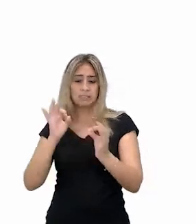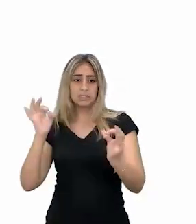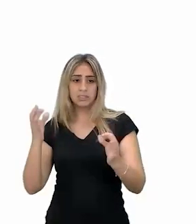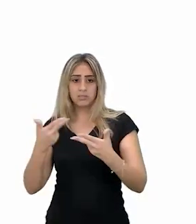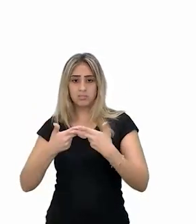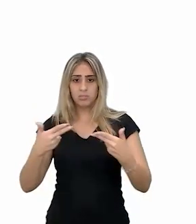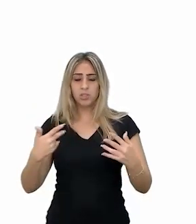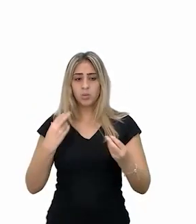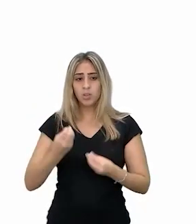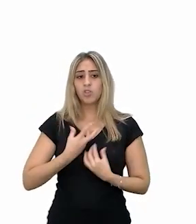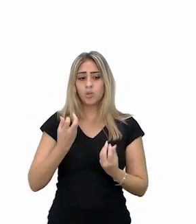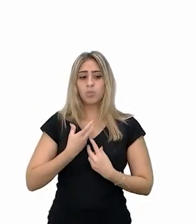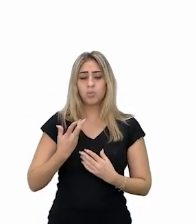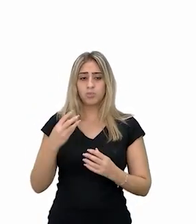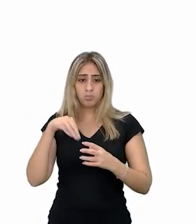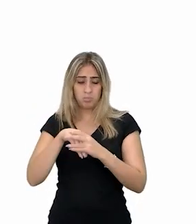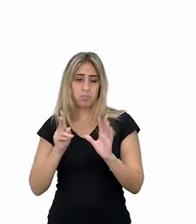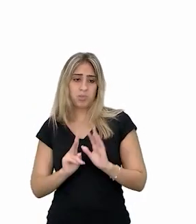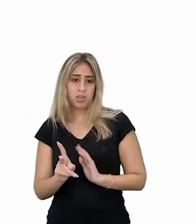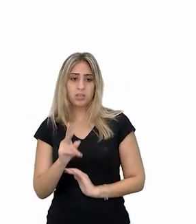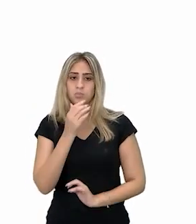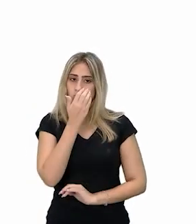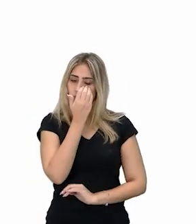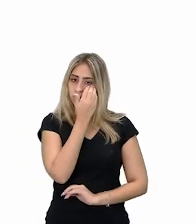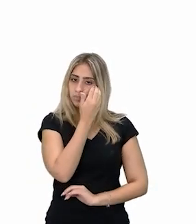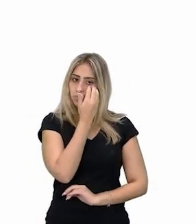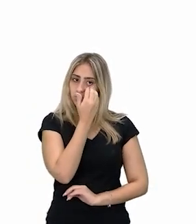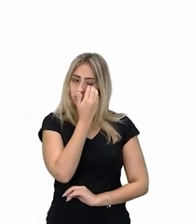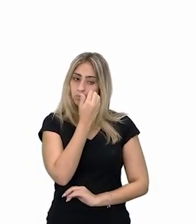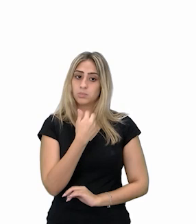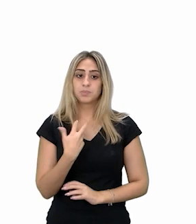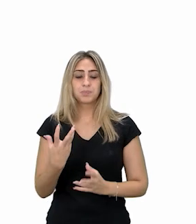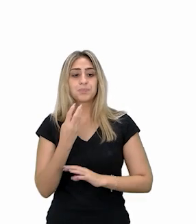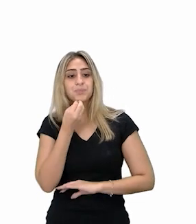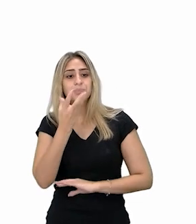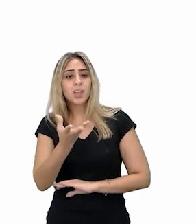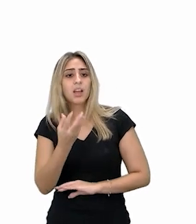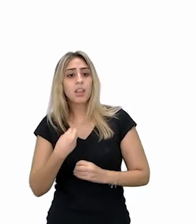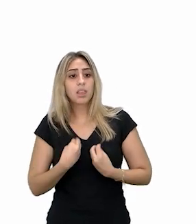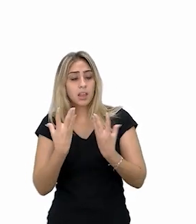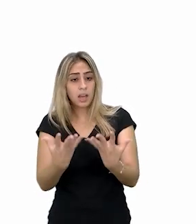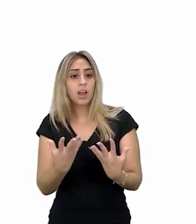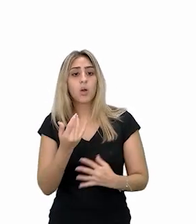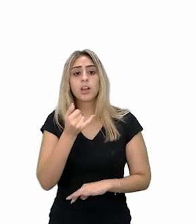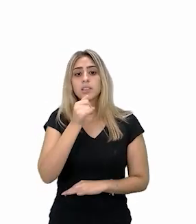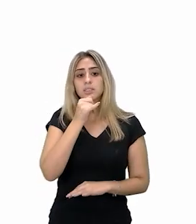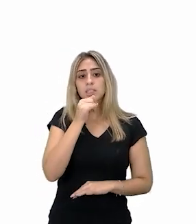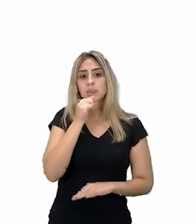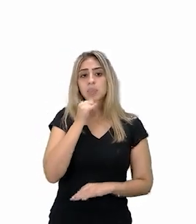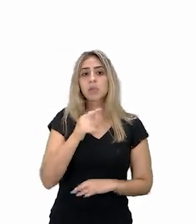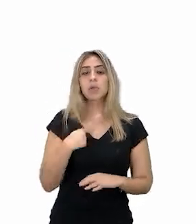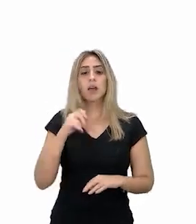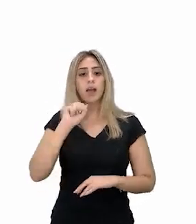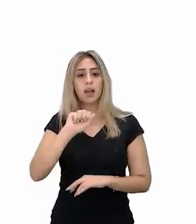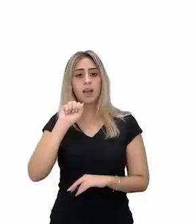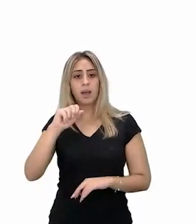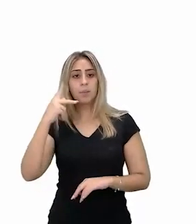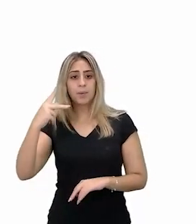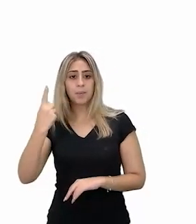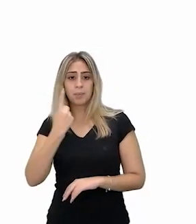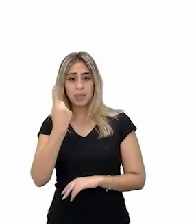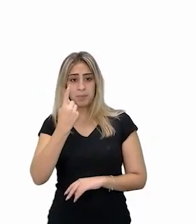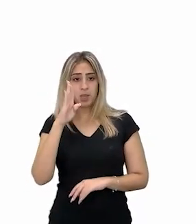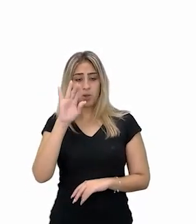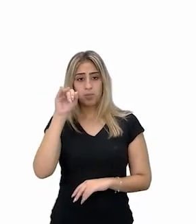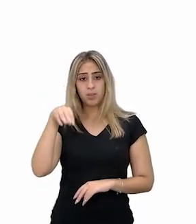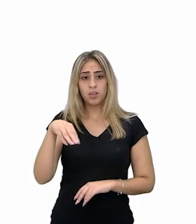tumultuado, muitas informações no mesmo, eu quis dar o exemplo da AAP do primeiro bimestre de 2021. Então, eu coloquei